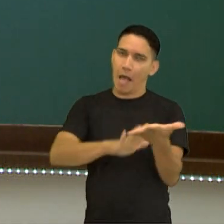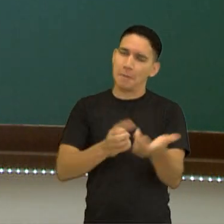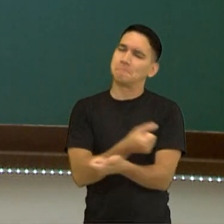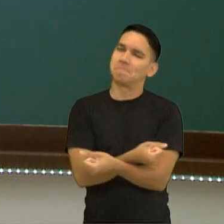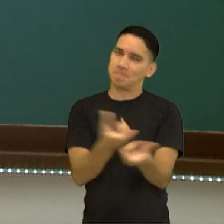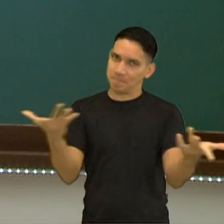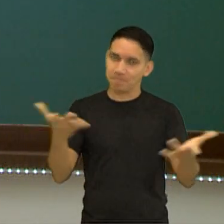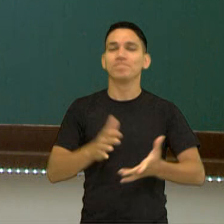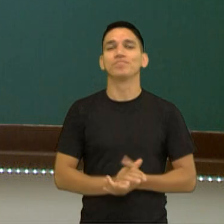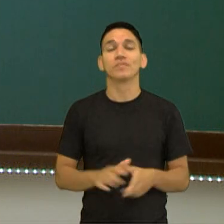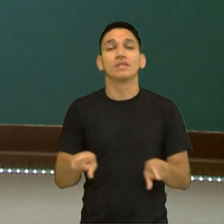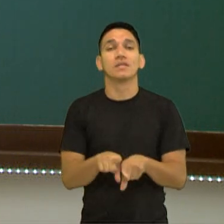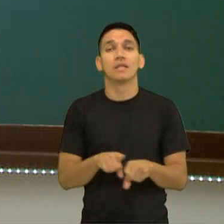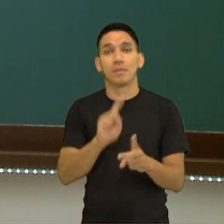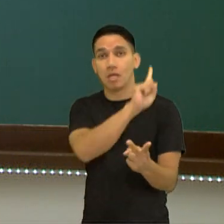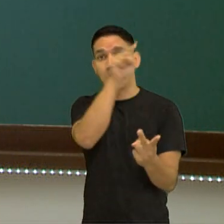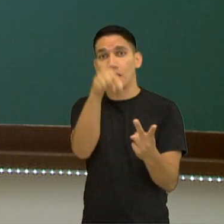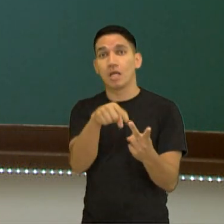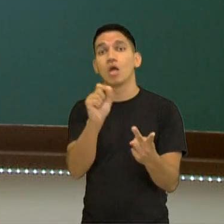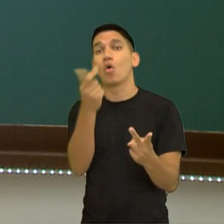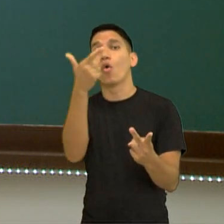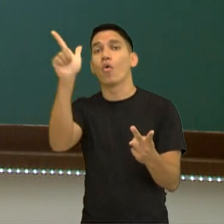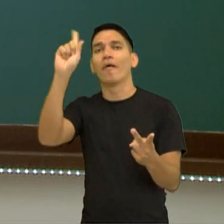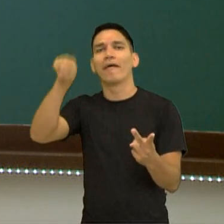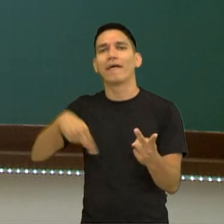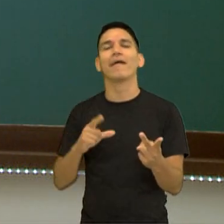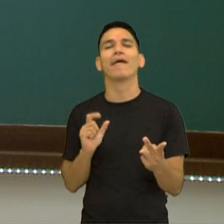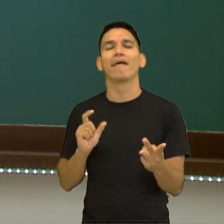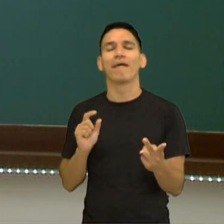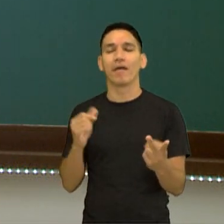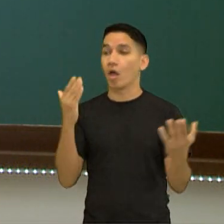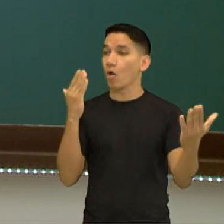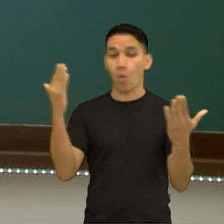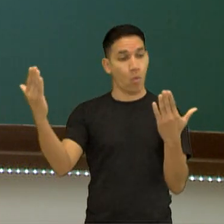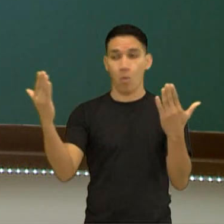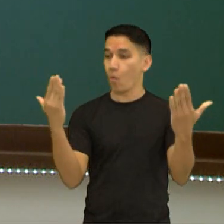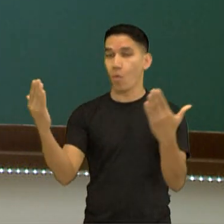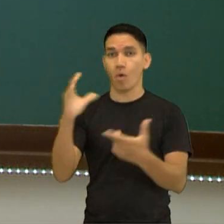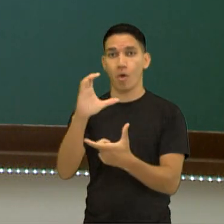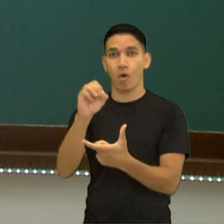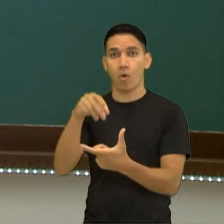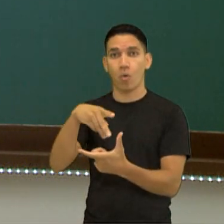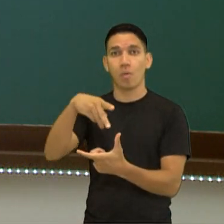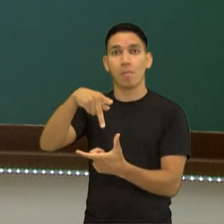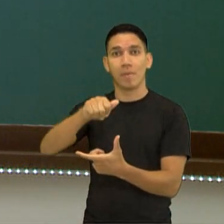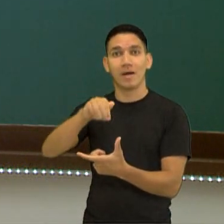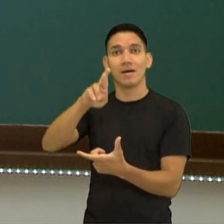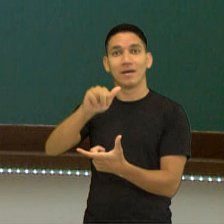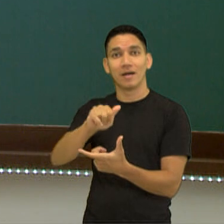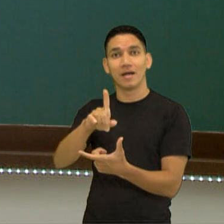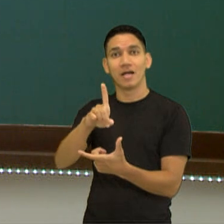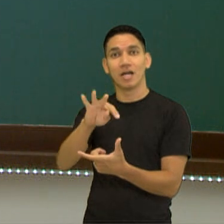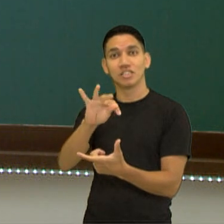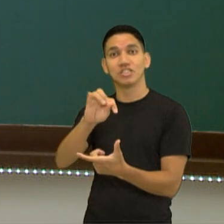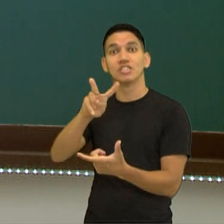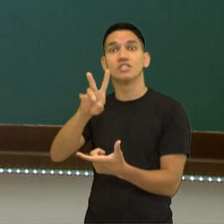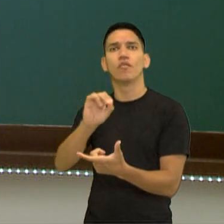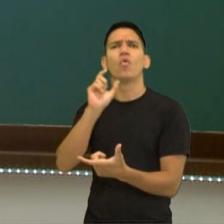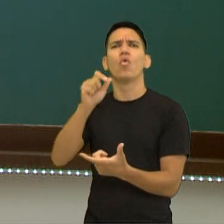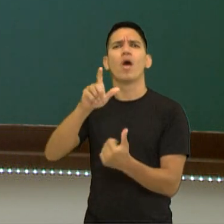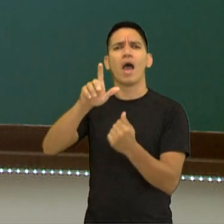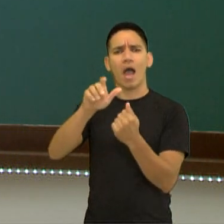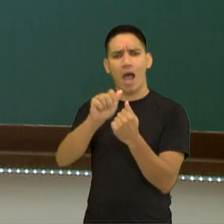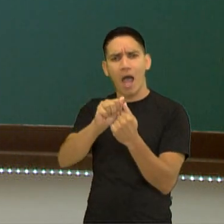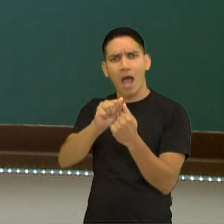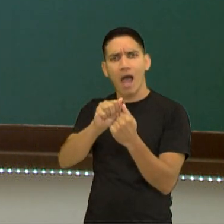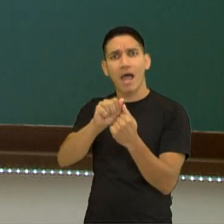aqui e nós vamos falar um pouco sobre o comparativo dos adjetivos longos, tá?